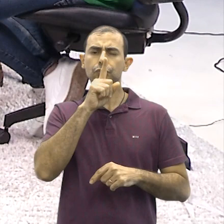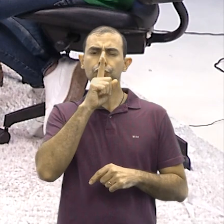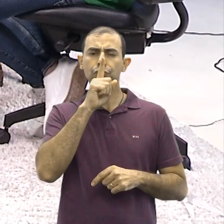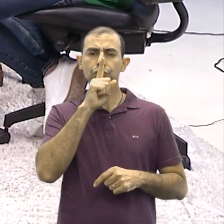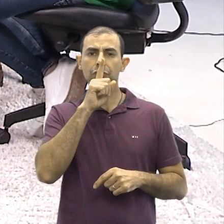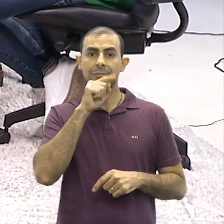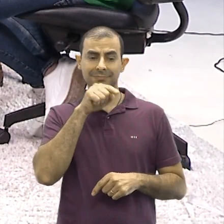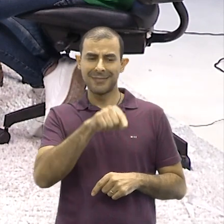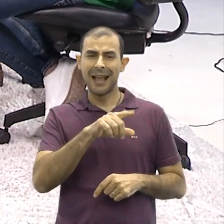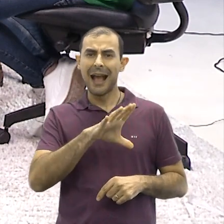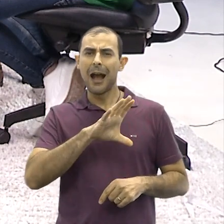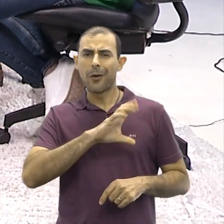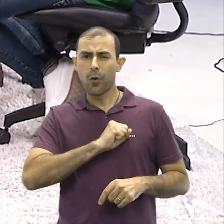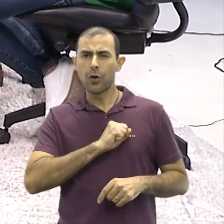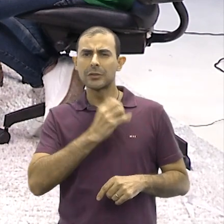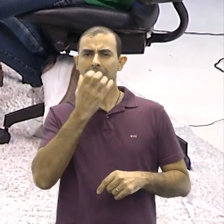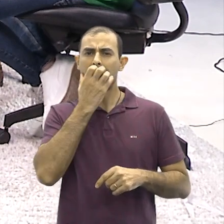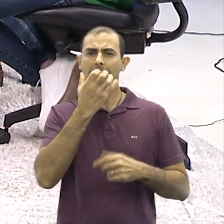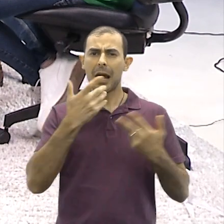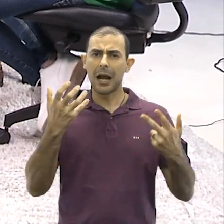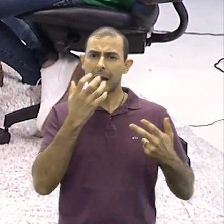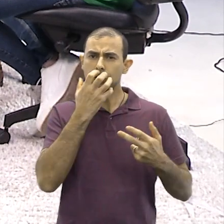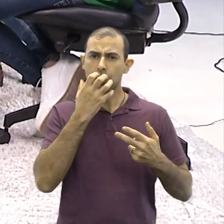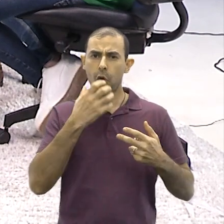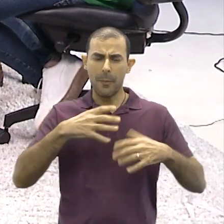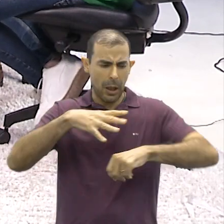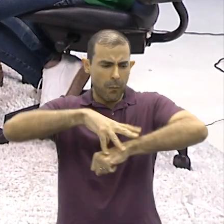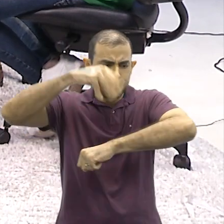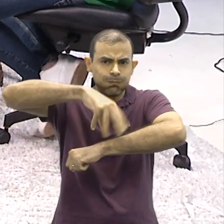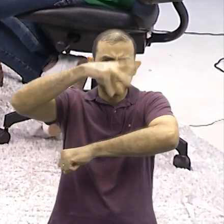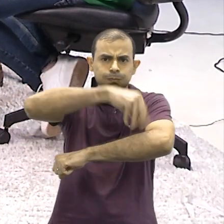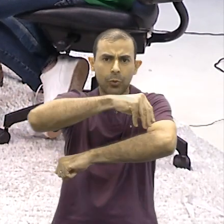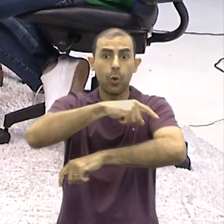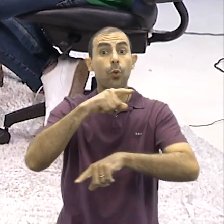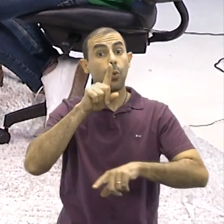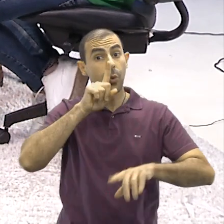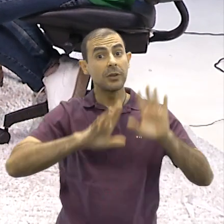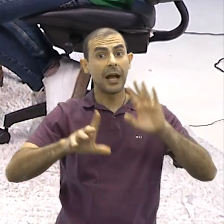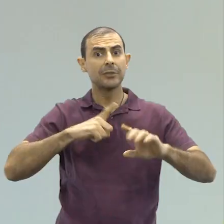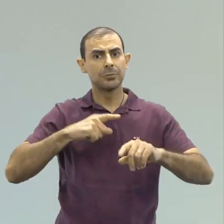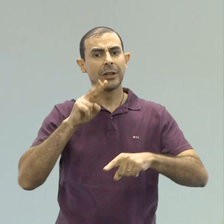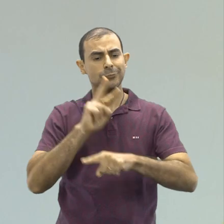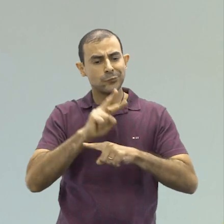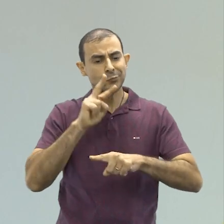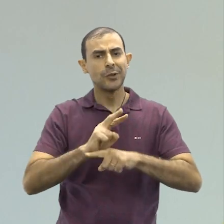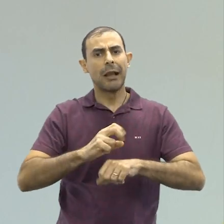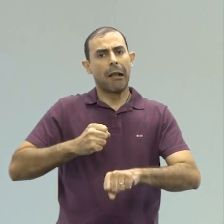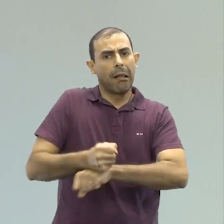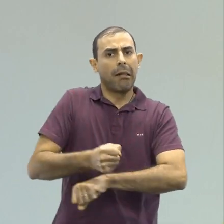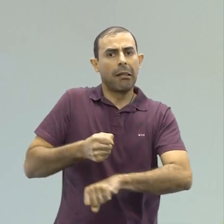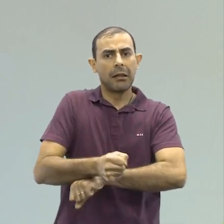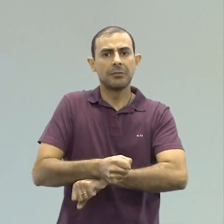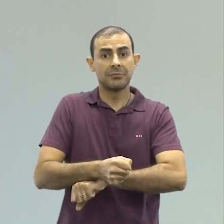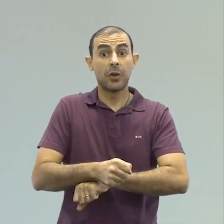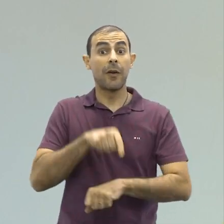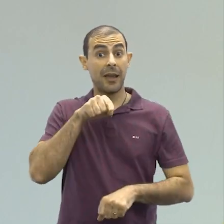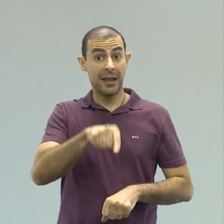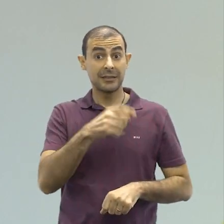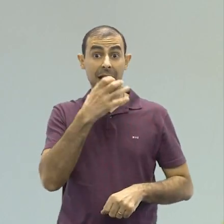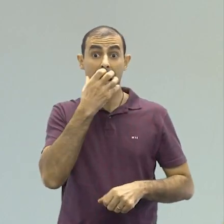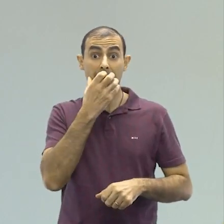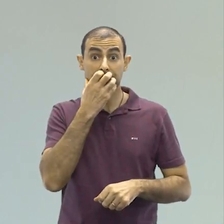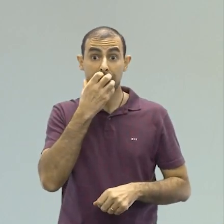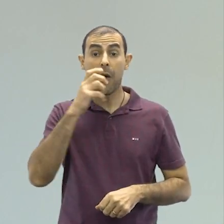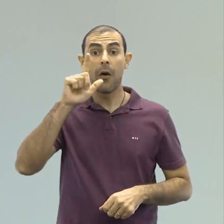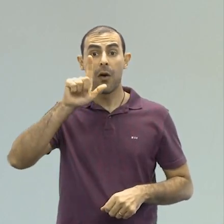peludo? Cachorro peludo tem que ir para o pet shop, tem que fazer tratamento higiênico. Então, pense muito bem na hora de adotar um animal. O animal é uma vida.